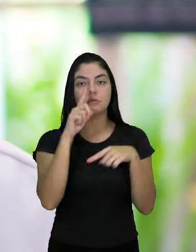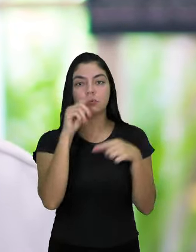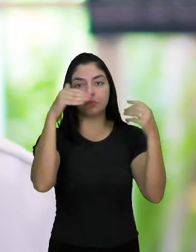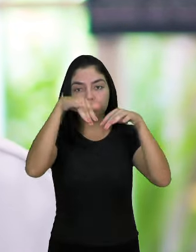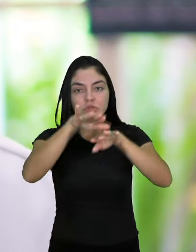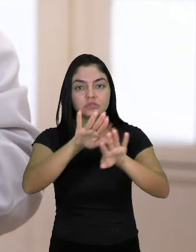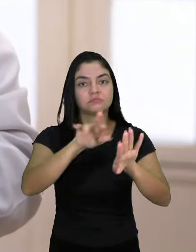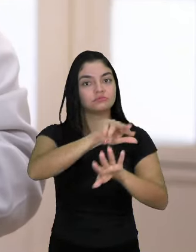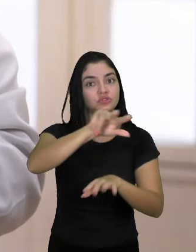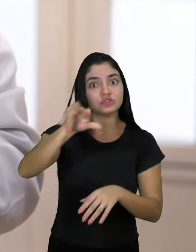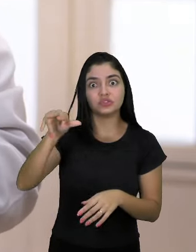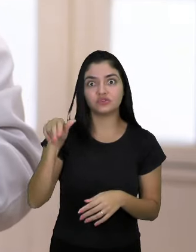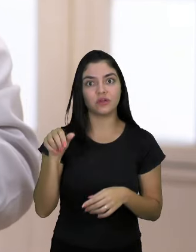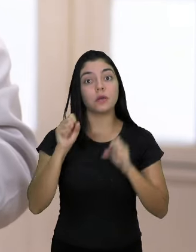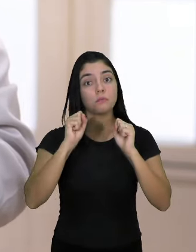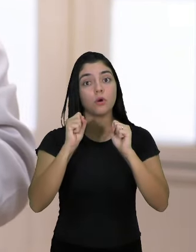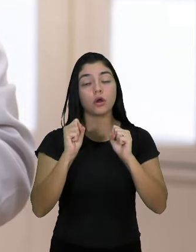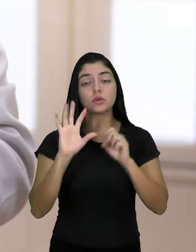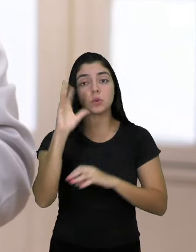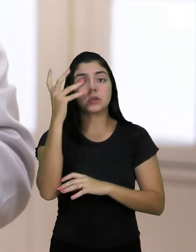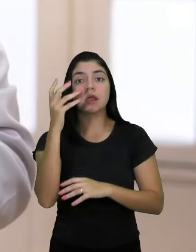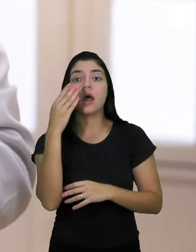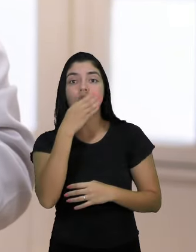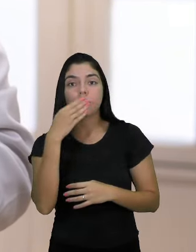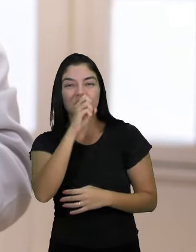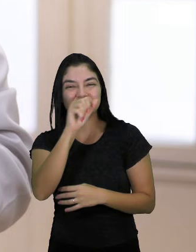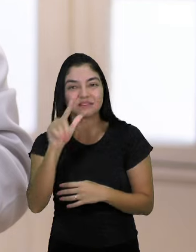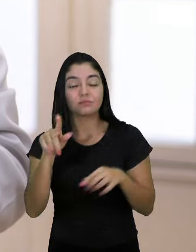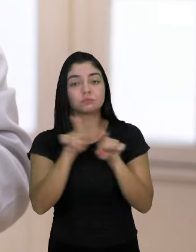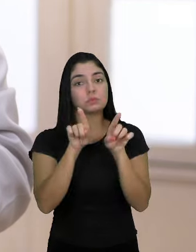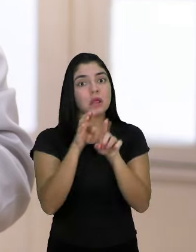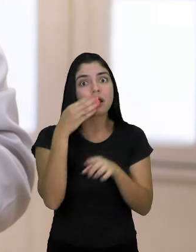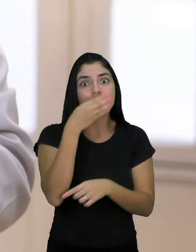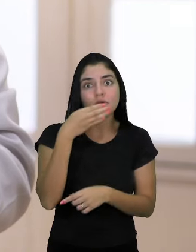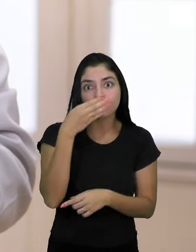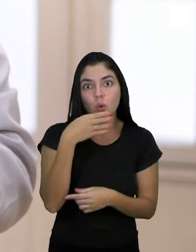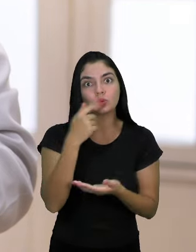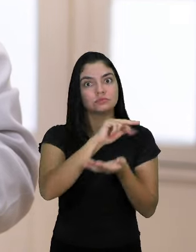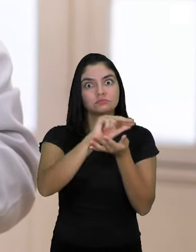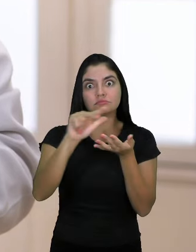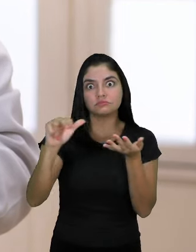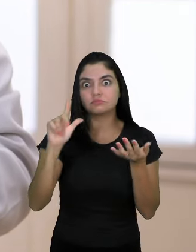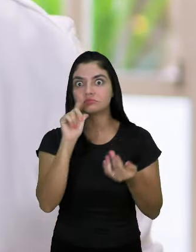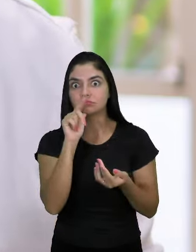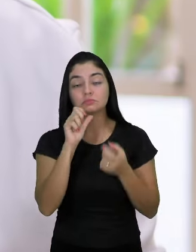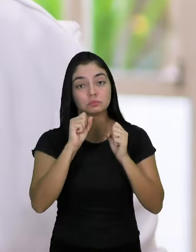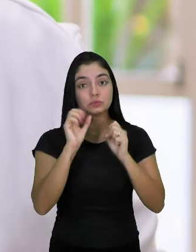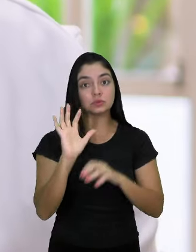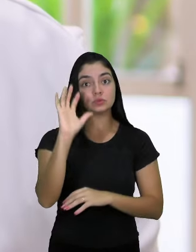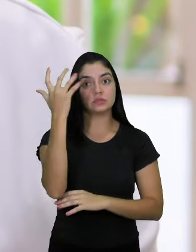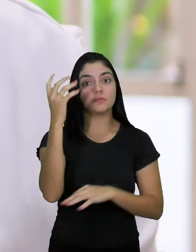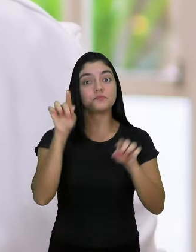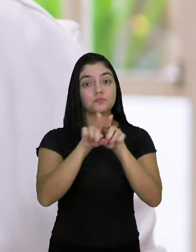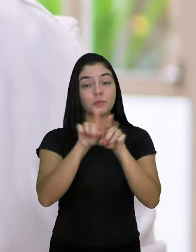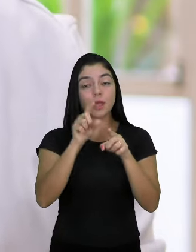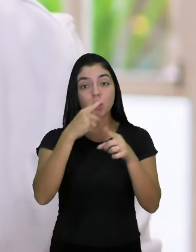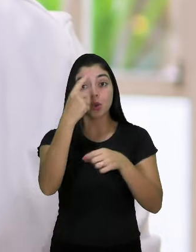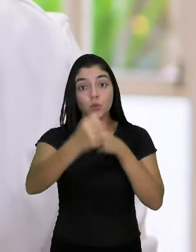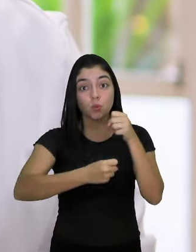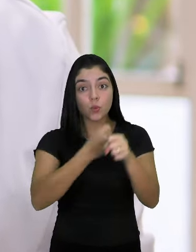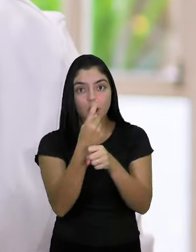água salgada. Nós temos no Brasil hoje mais de 100 mil afogamentos por ano. É muito importante